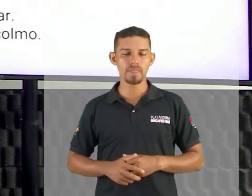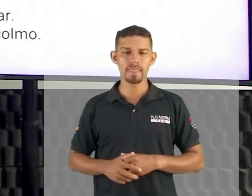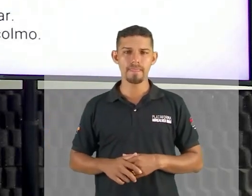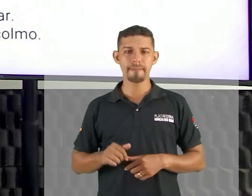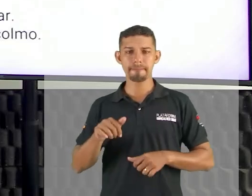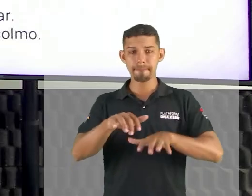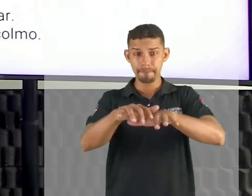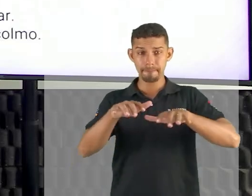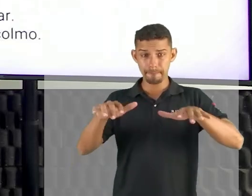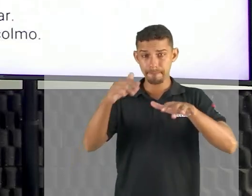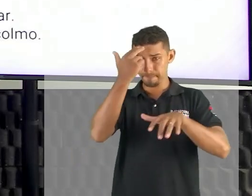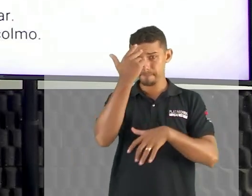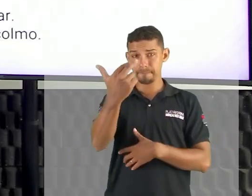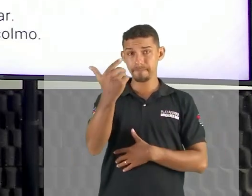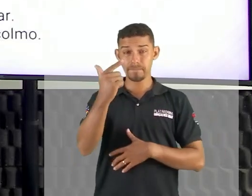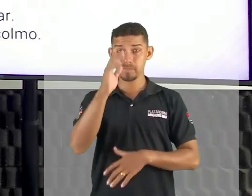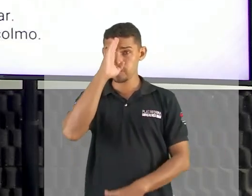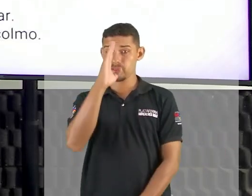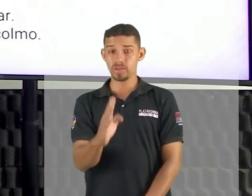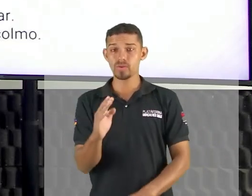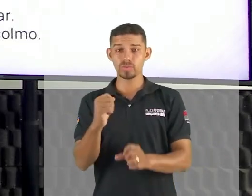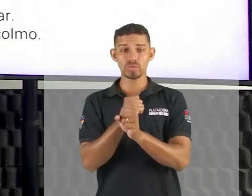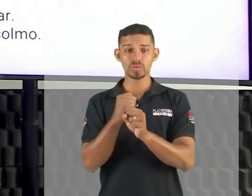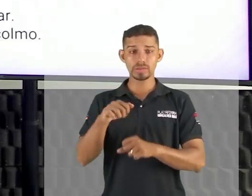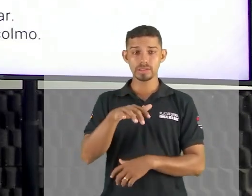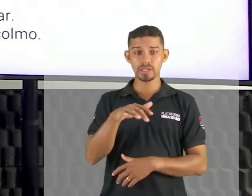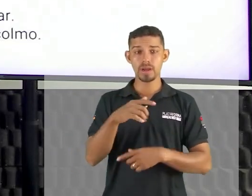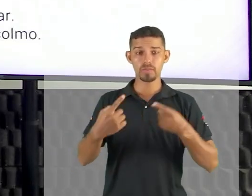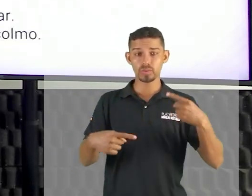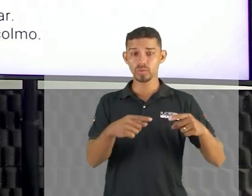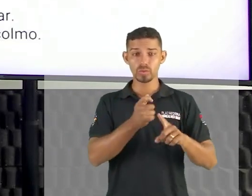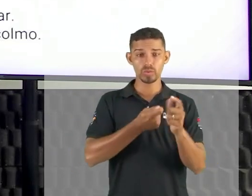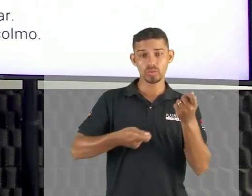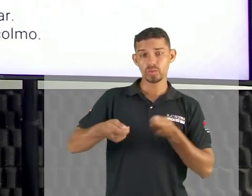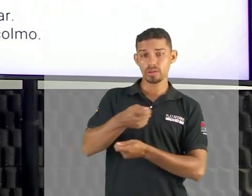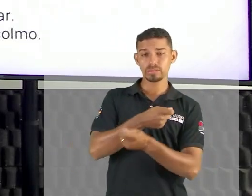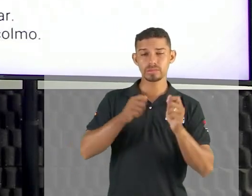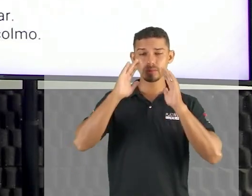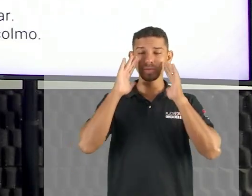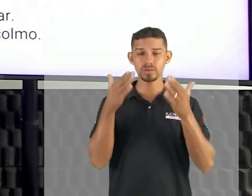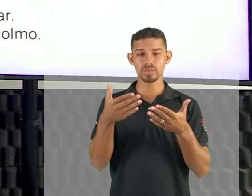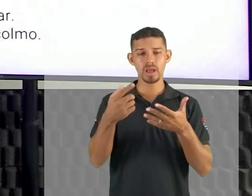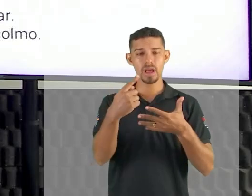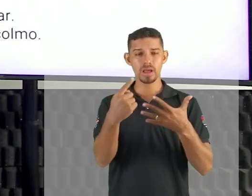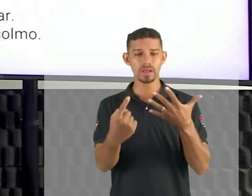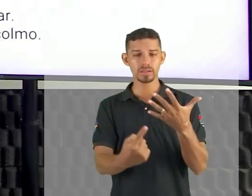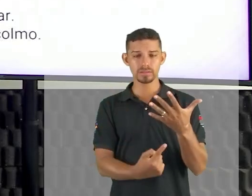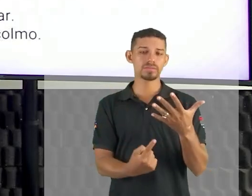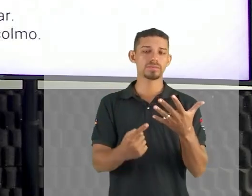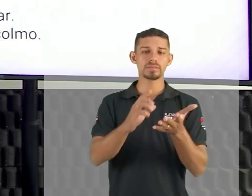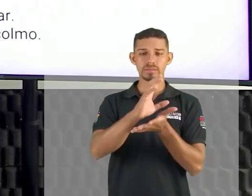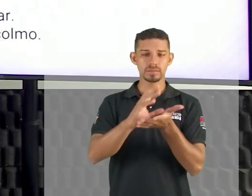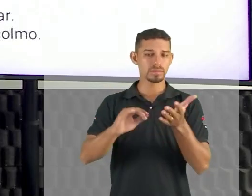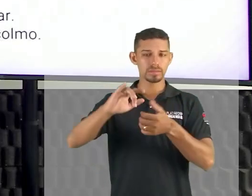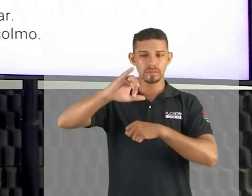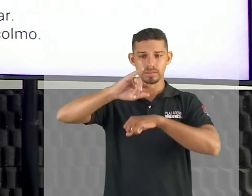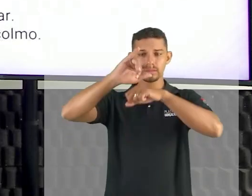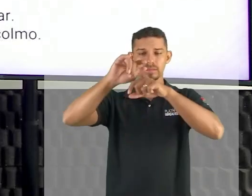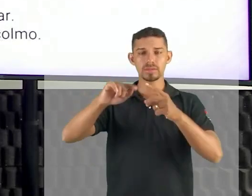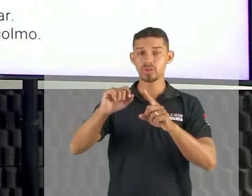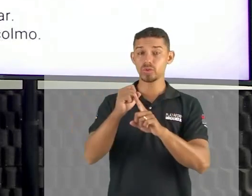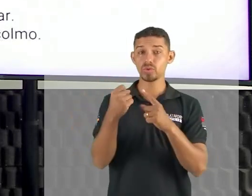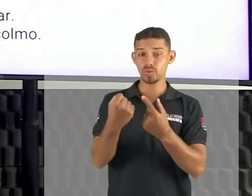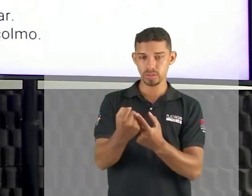Essa divisão histórica atingiu igualmente os âmbitos políticos e econômicos, que se refletia pela opção entre os modelos capitalistas